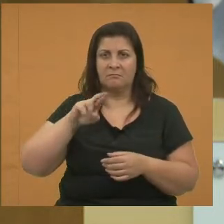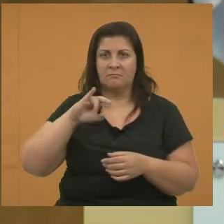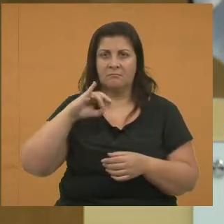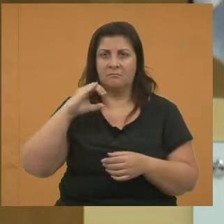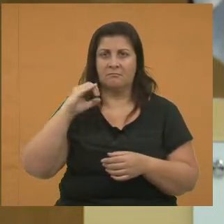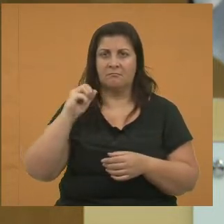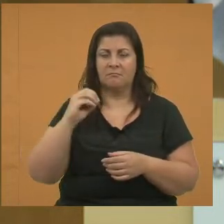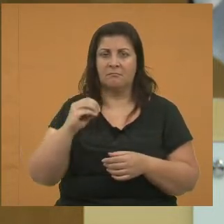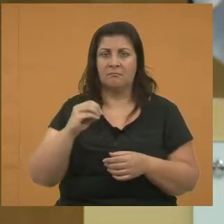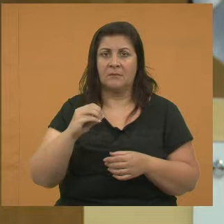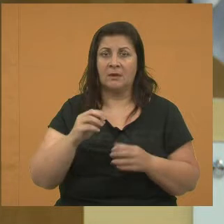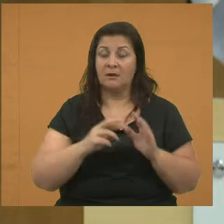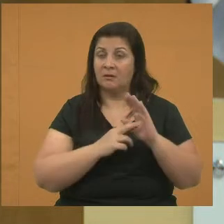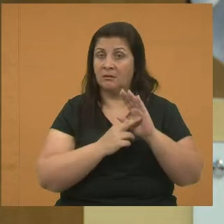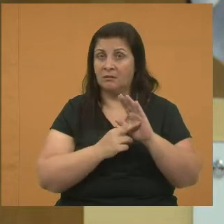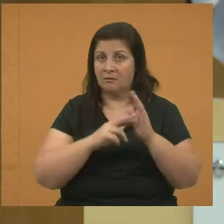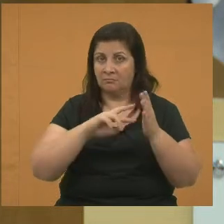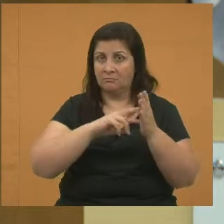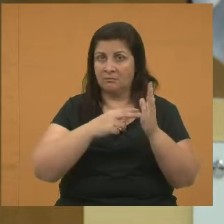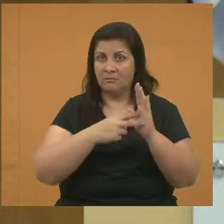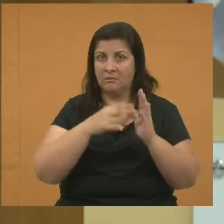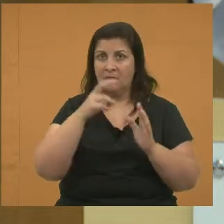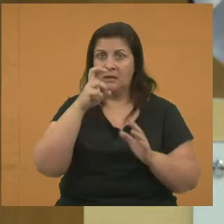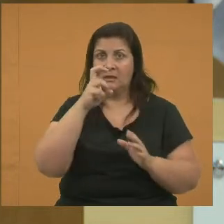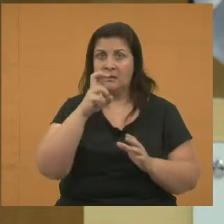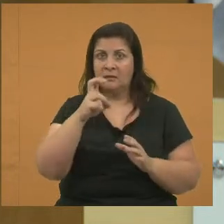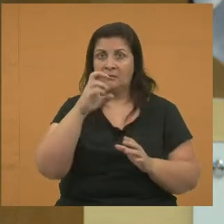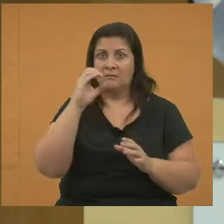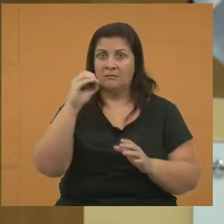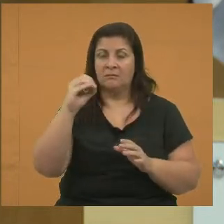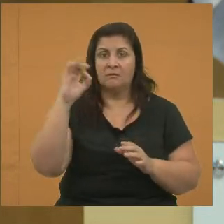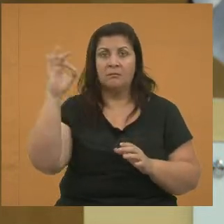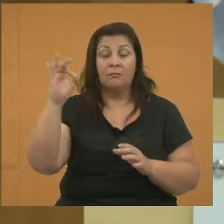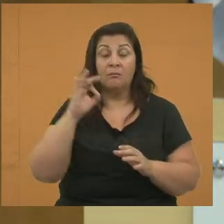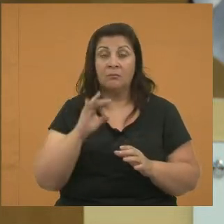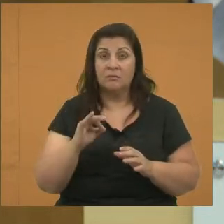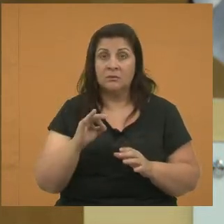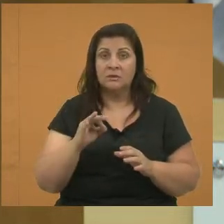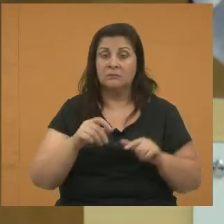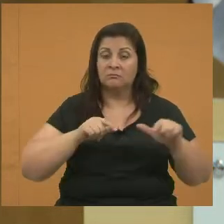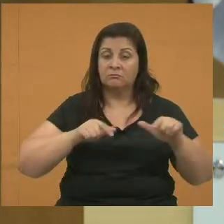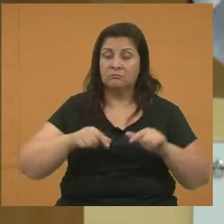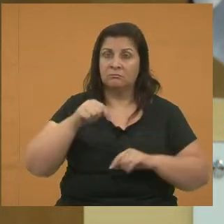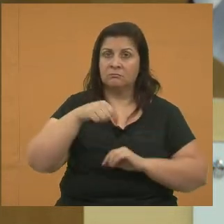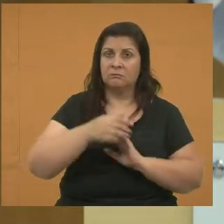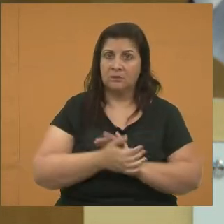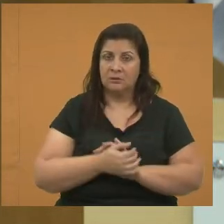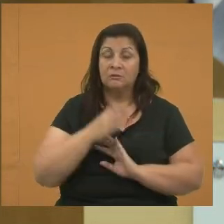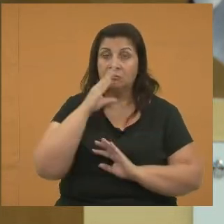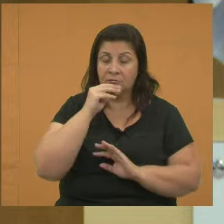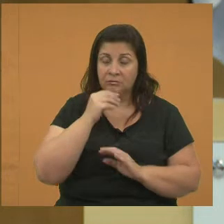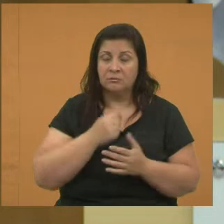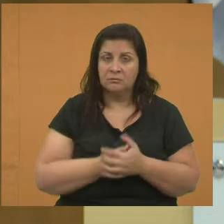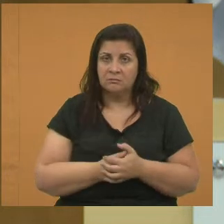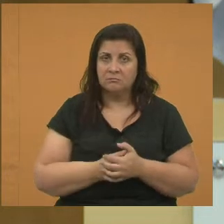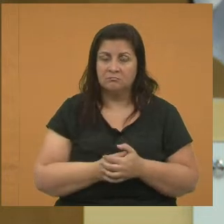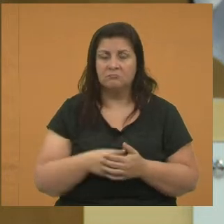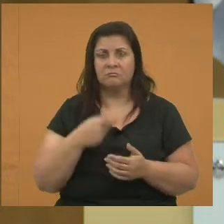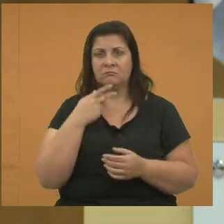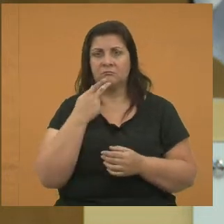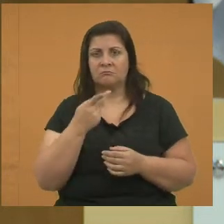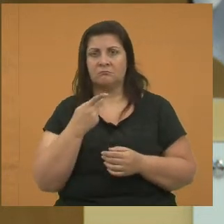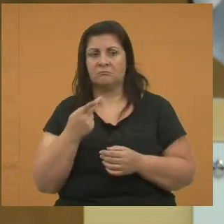de 50% do posto de trabalho no nosso município. Eu tenho dito aqui nessa casa